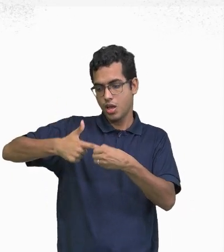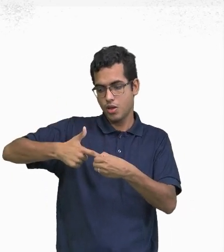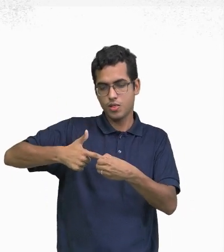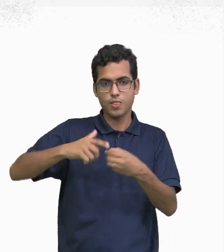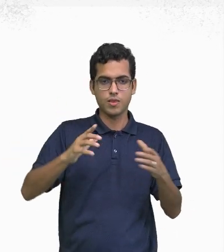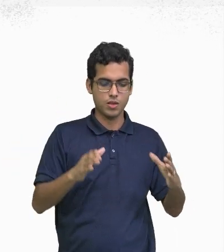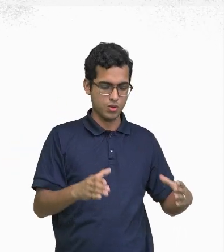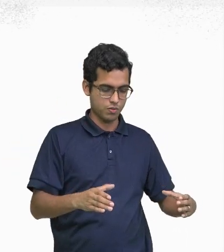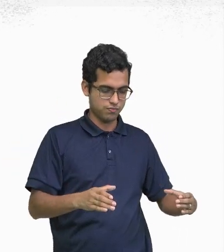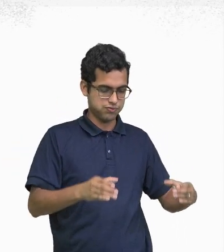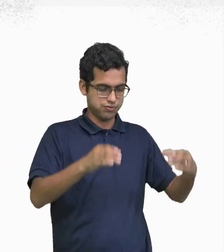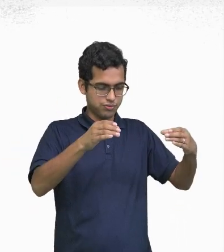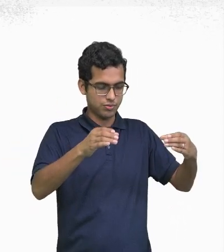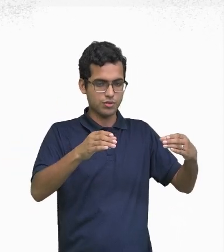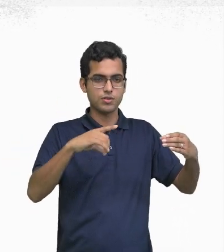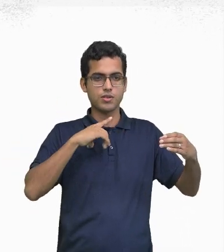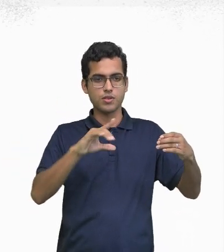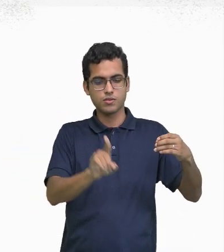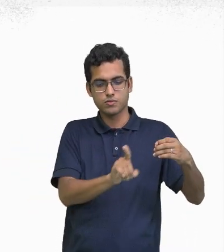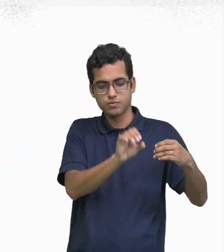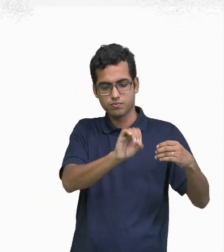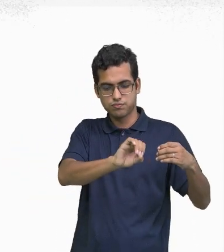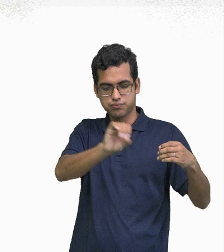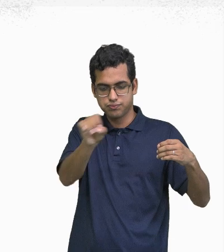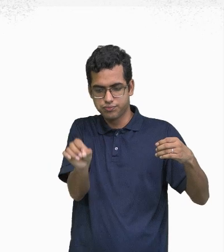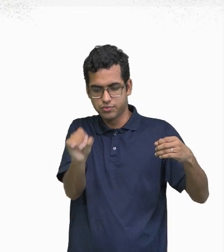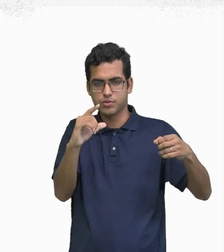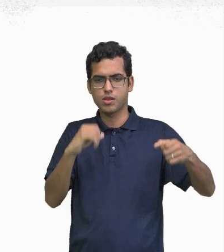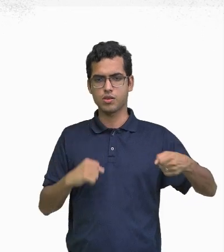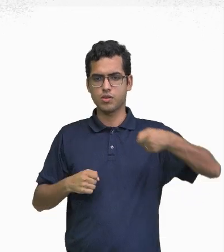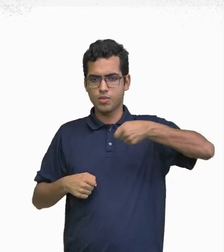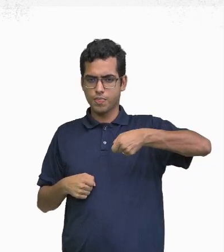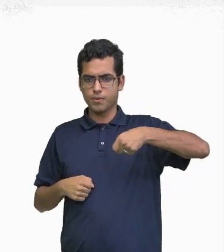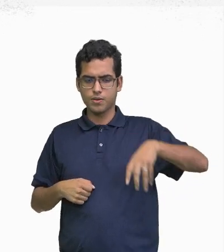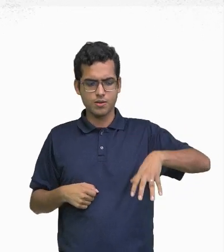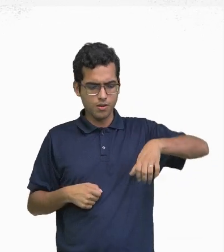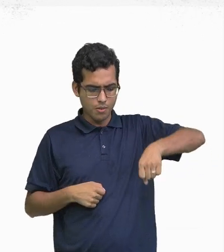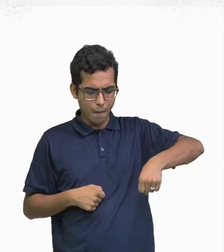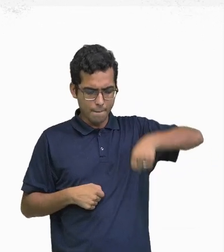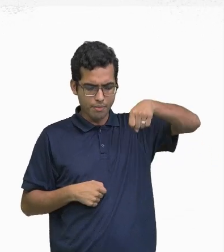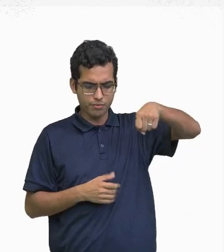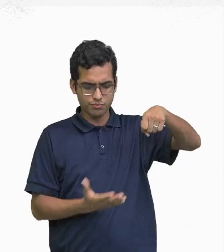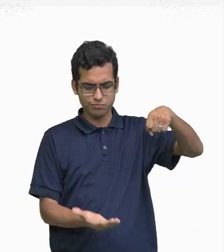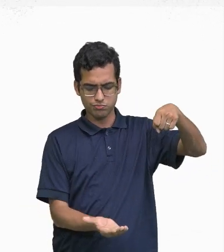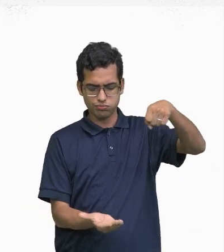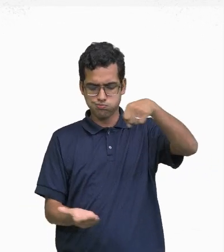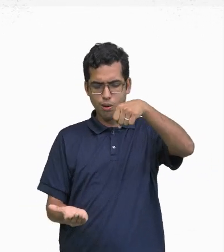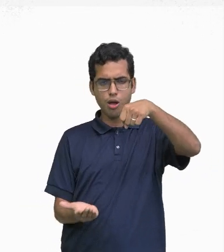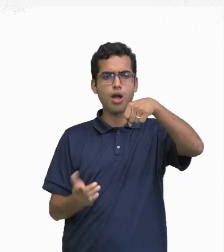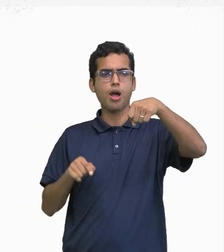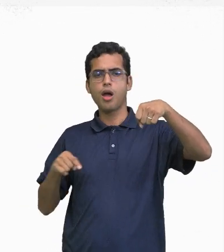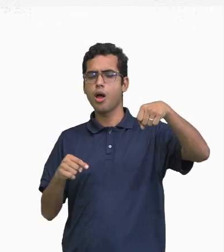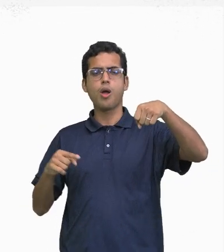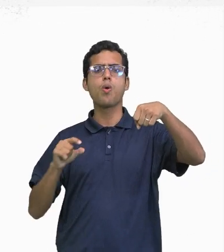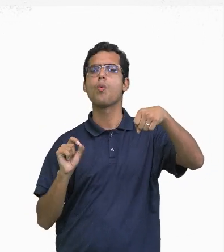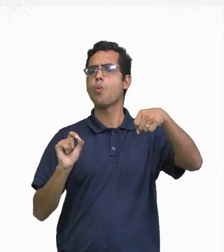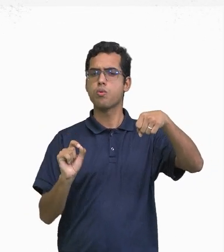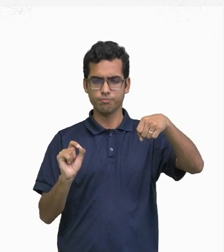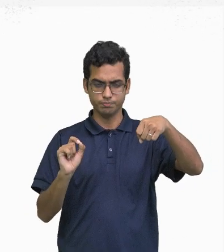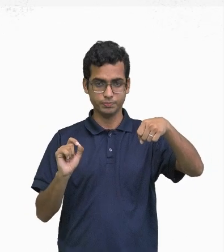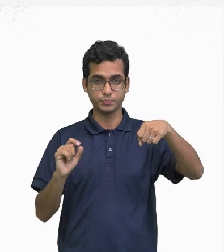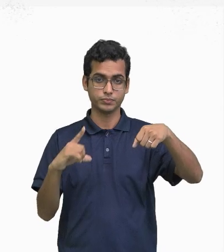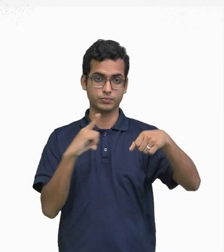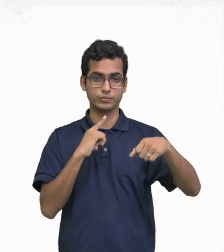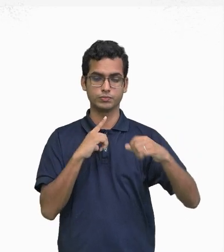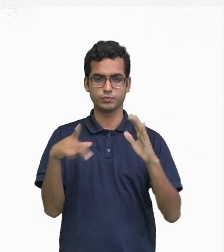olham? Vocês olham a capacidade do tanque em litros. Você não vai levar em consideração o volume do carro inteiro, você vai se deter onde ali